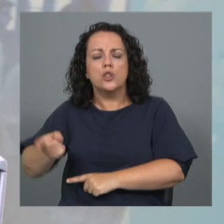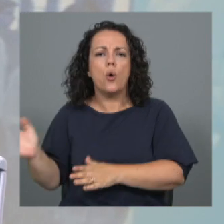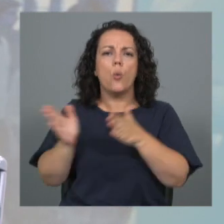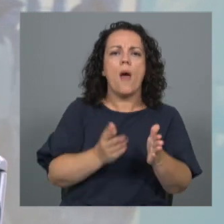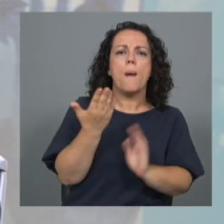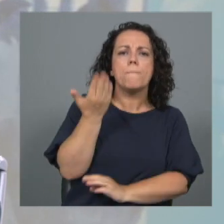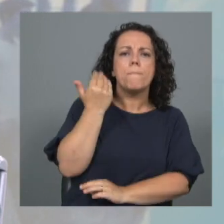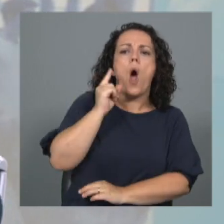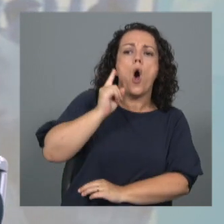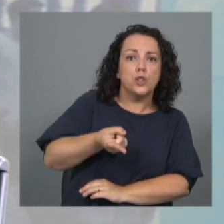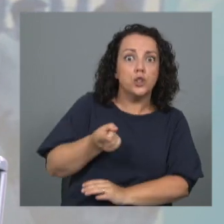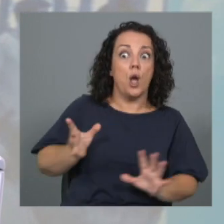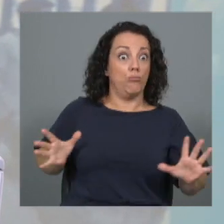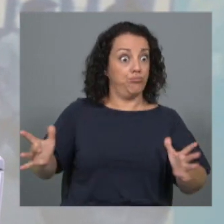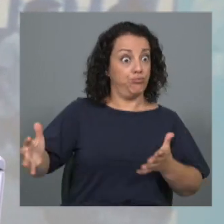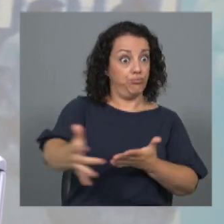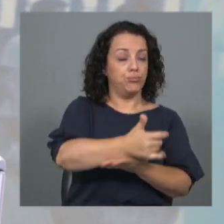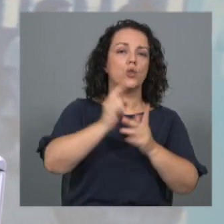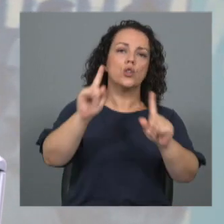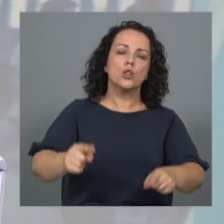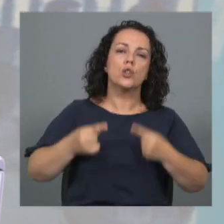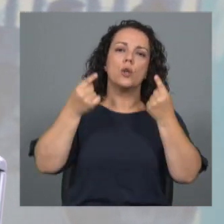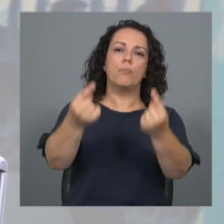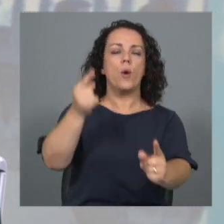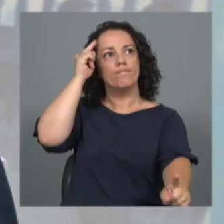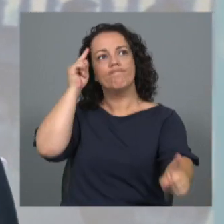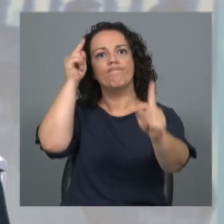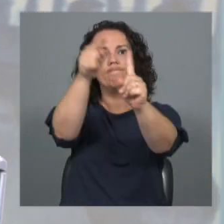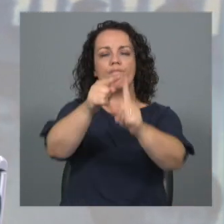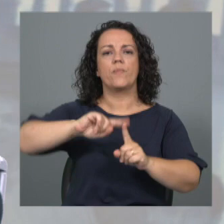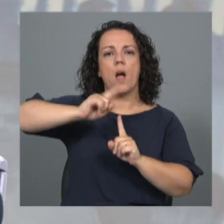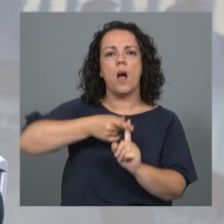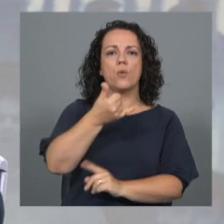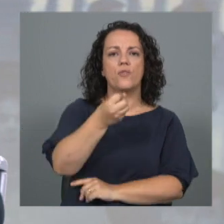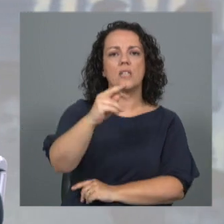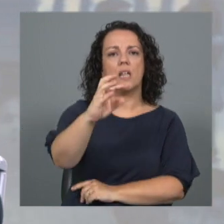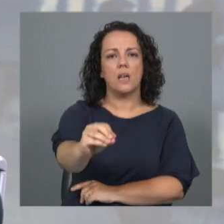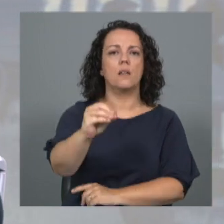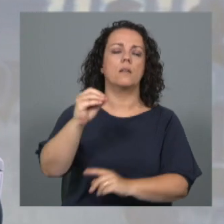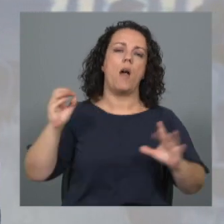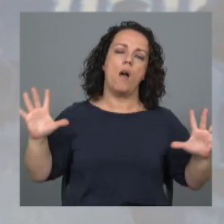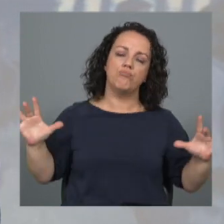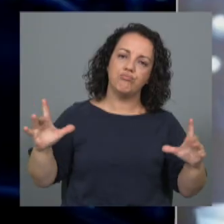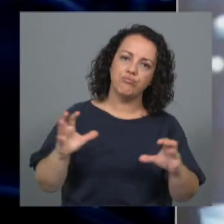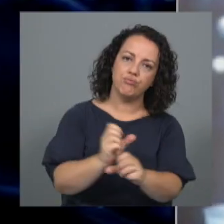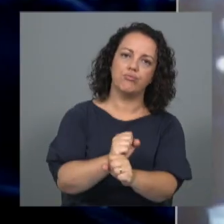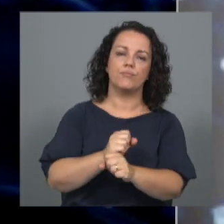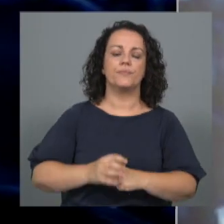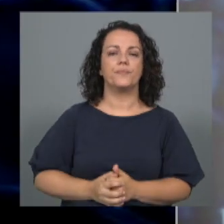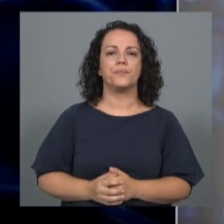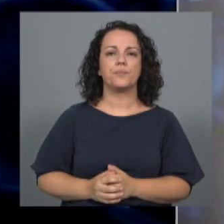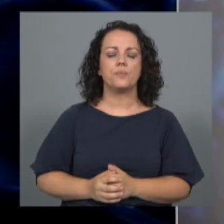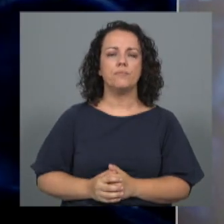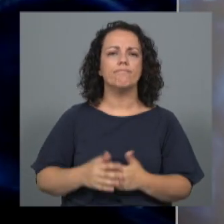Europeu, temos que lançar para o futuro para, com o horizonte 2030, reduzir o mais possível esta situação. Habitualmente, e